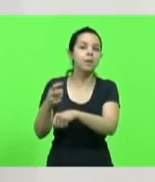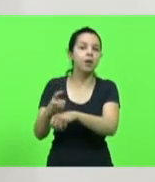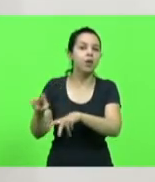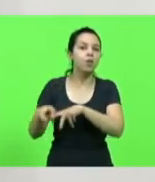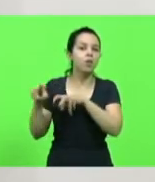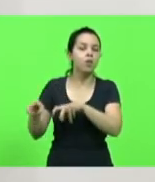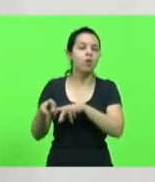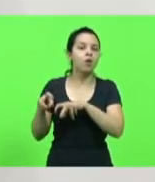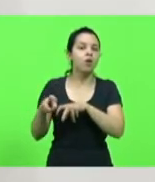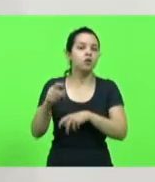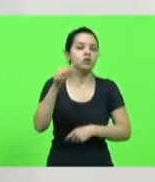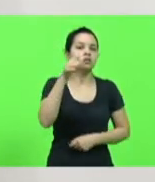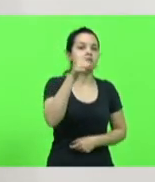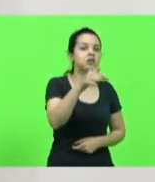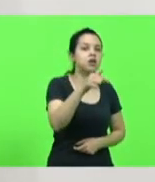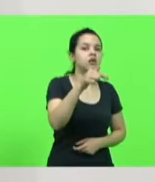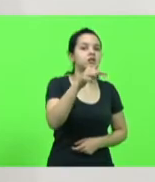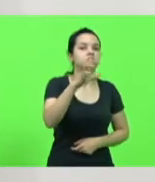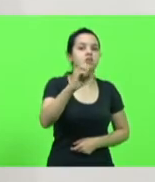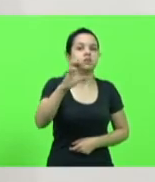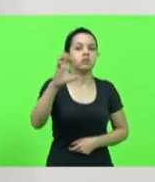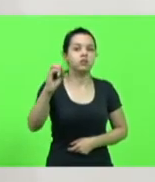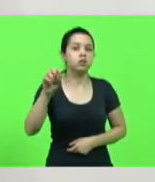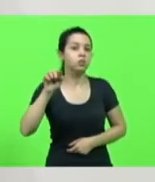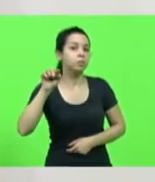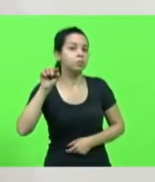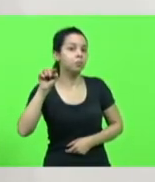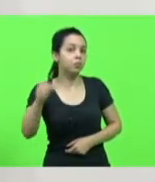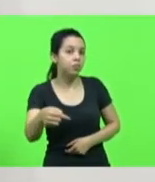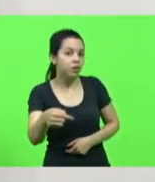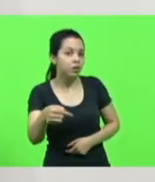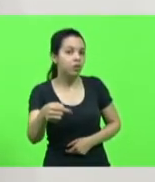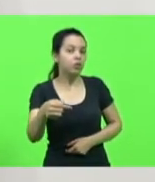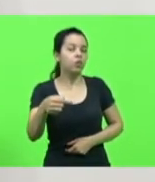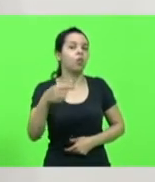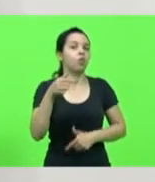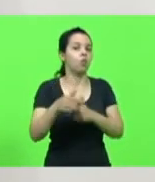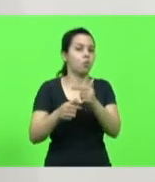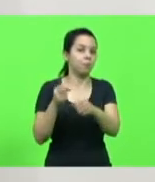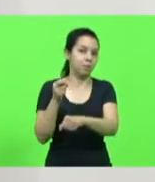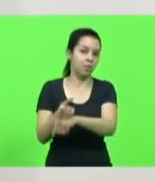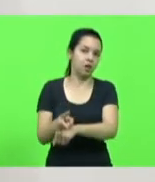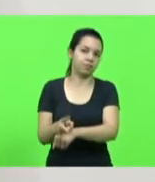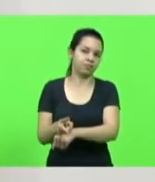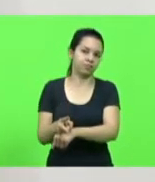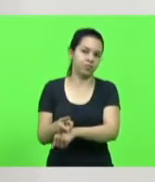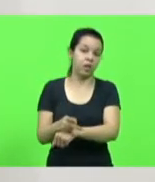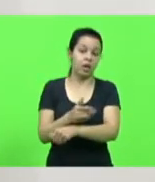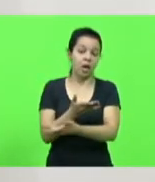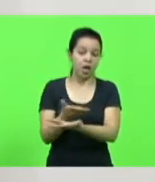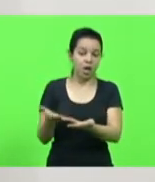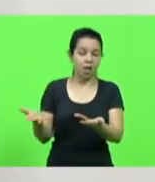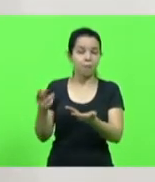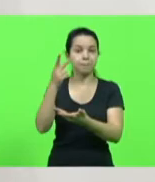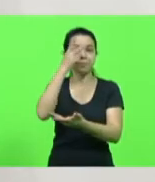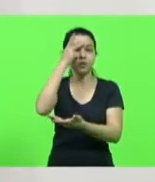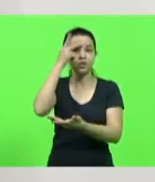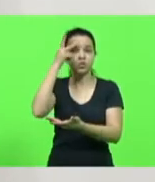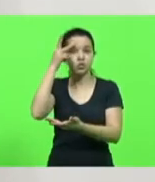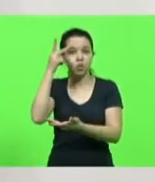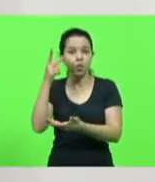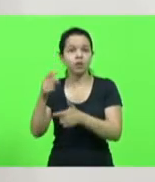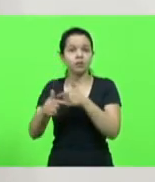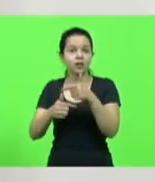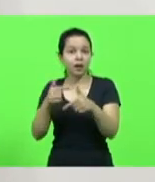700 mil empregos diretos e indiretos. Pessoas essas que trabalham